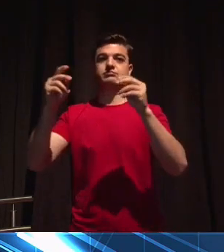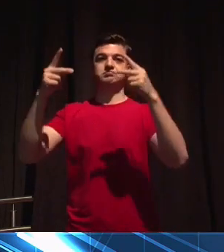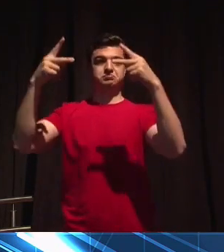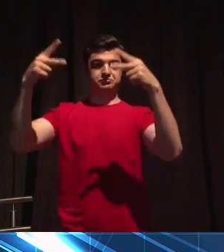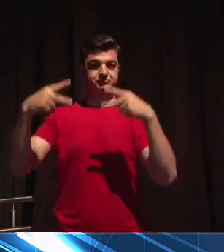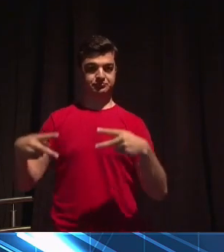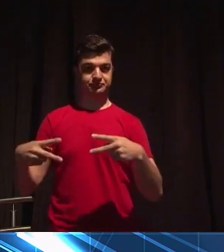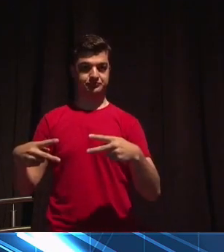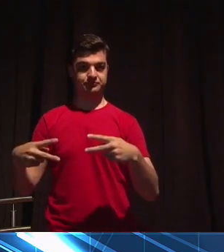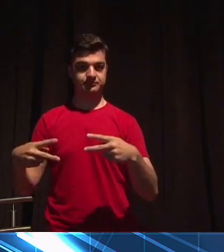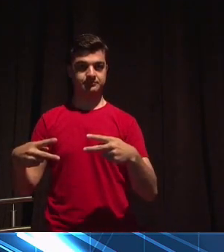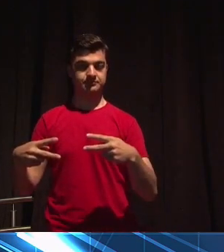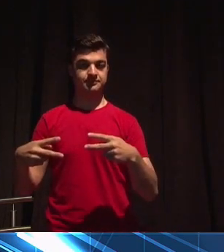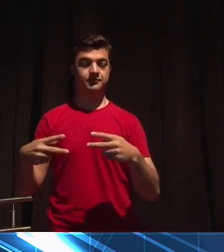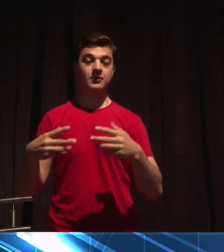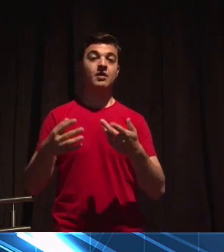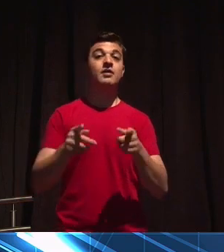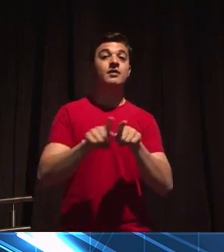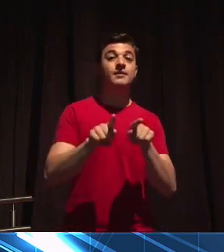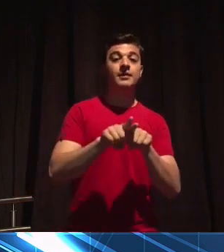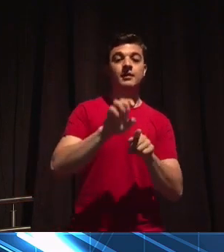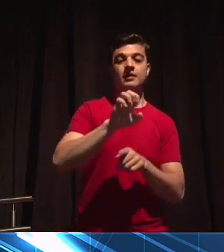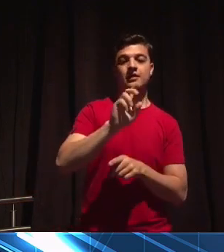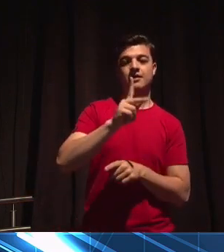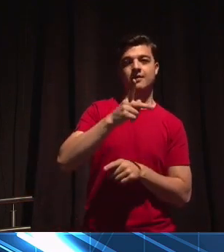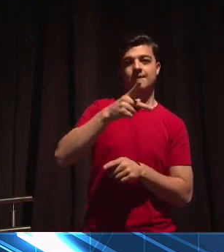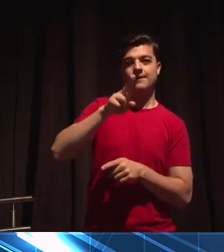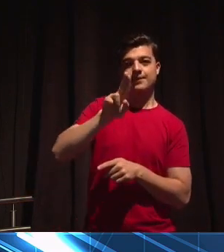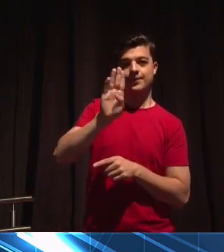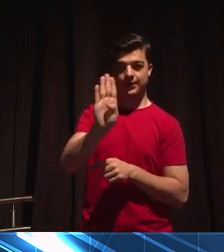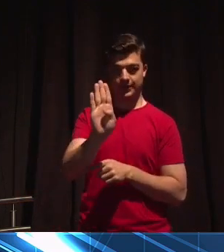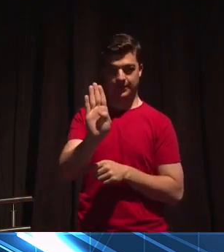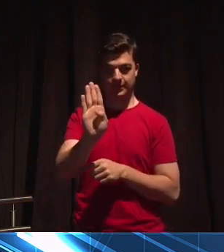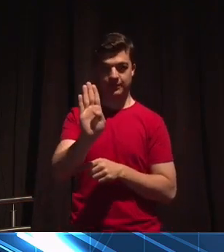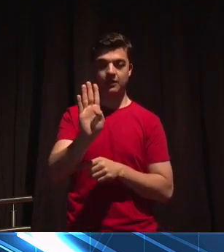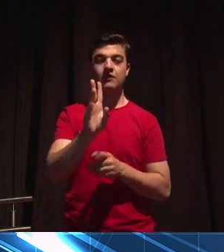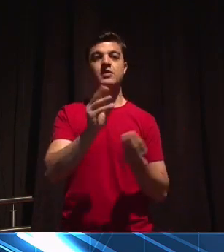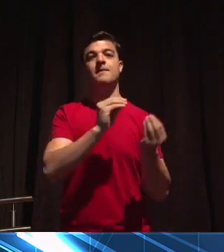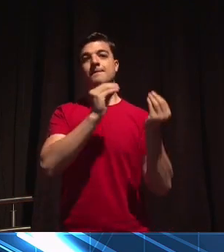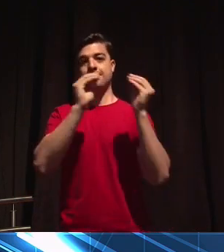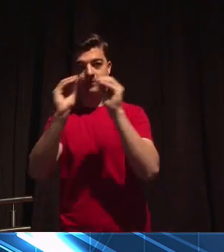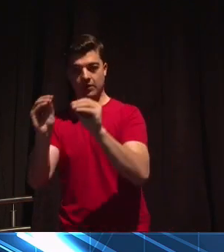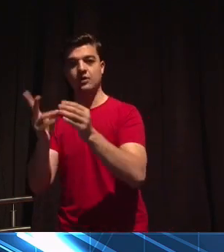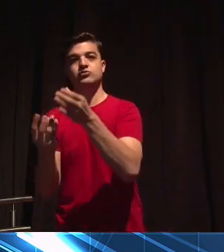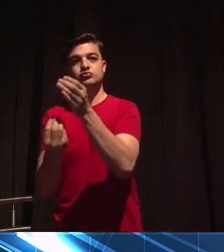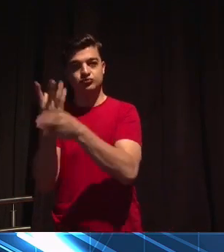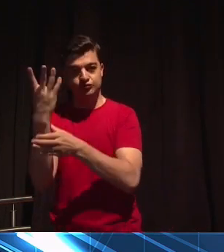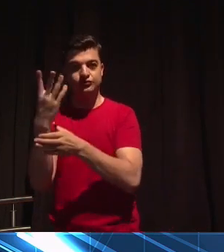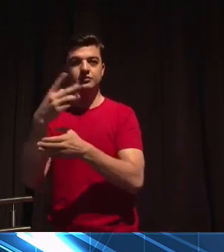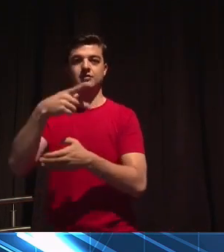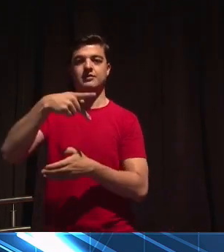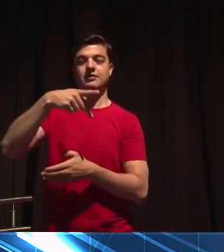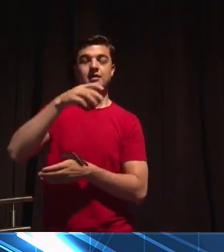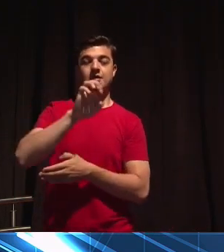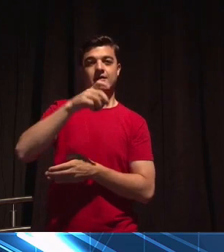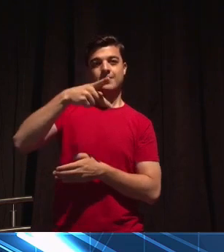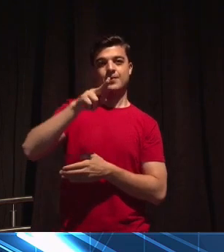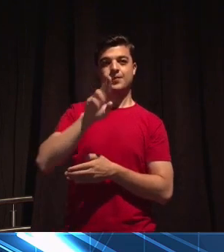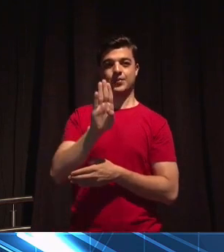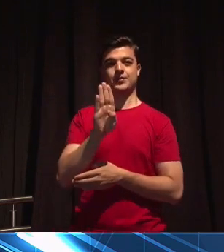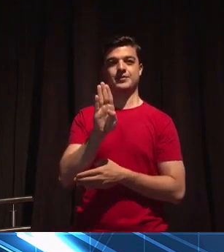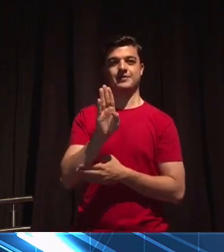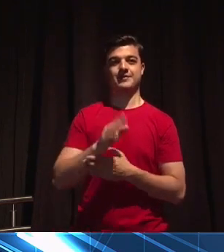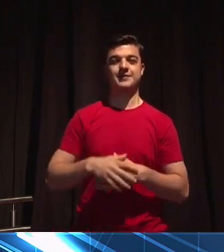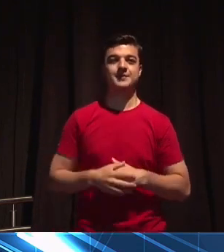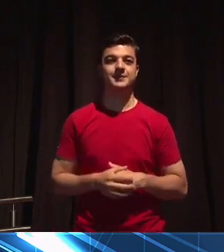essa biblioteca Eu extraio e aí ela vai para uma classe gerador é Pub então uma classe né era um mês só eu